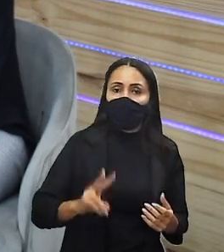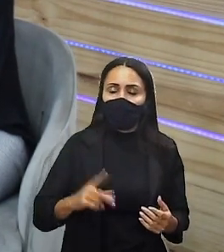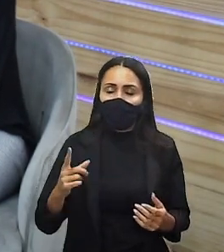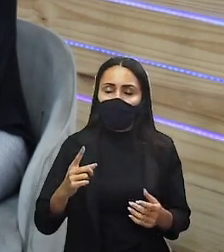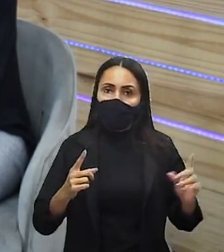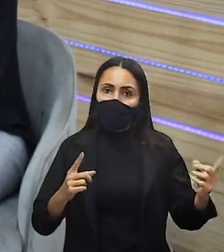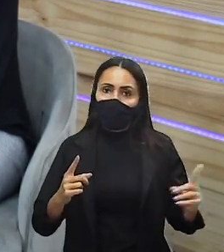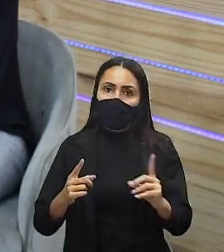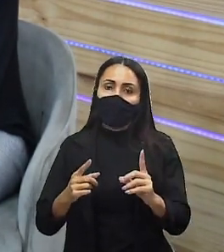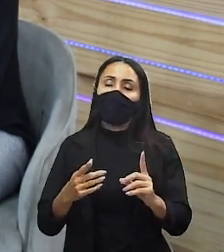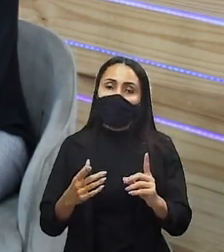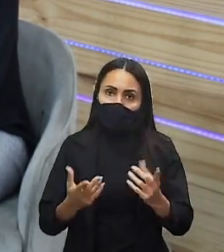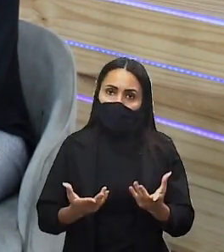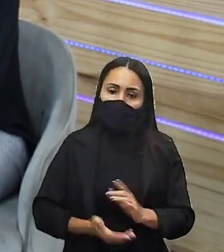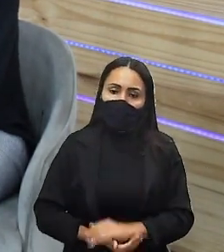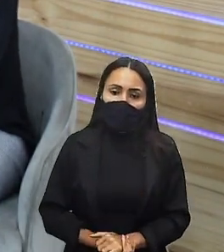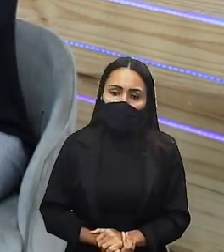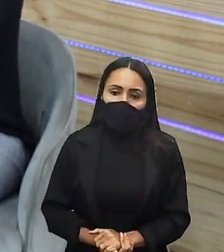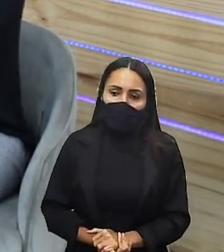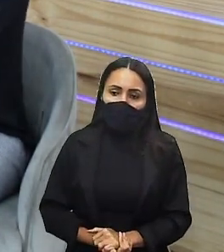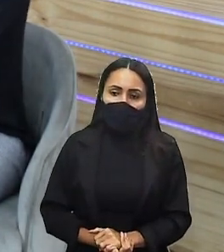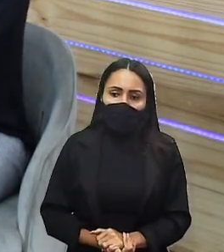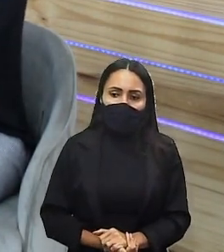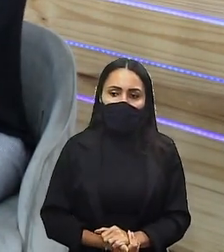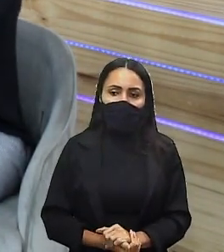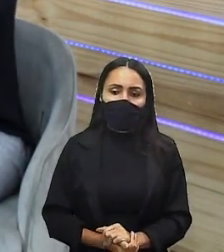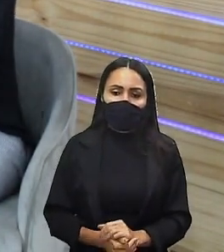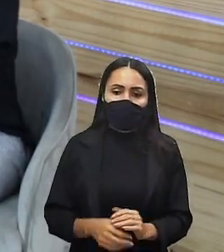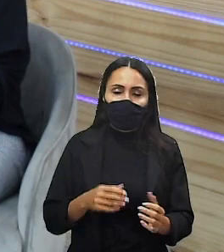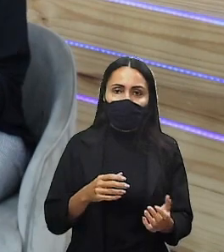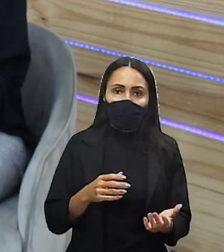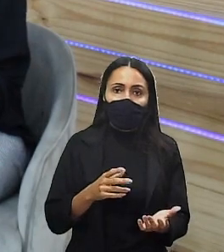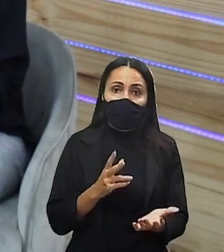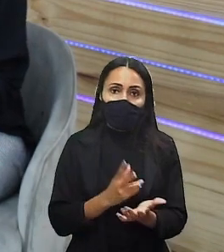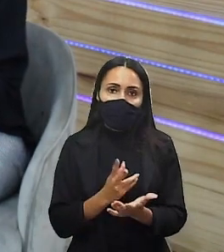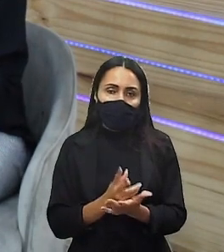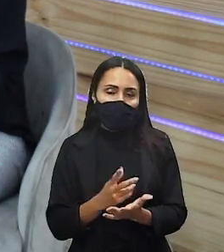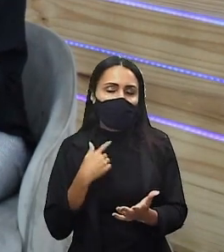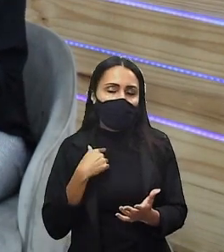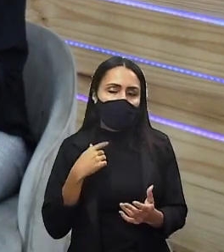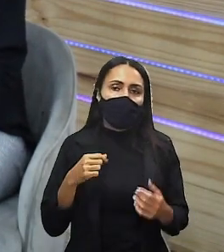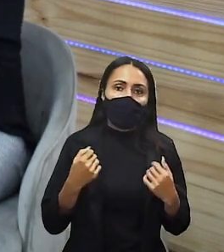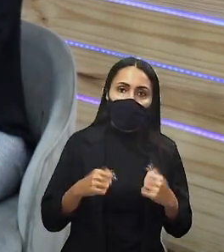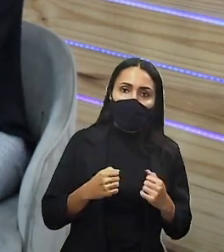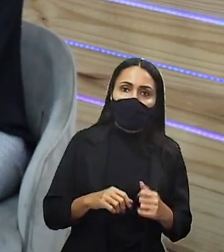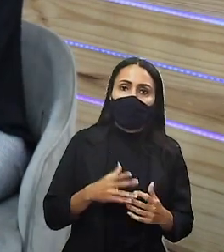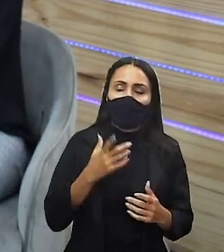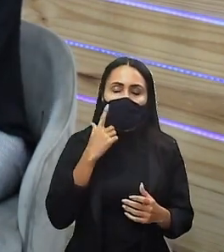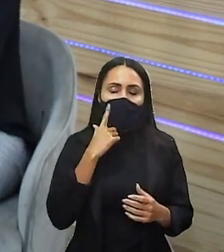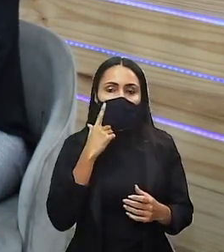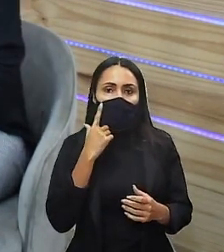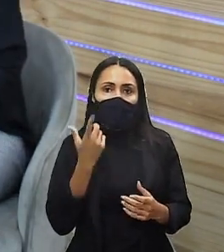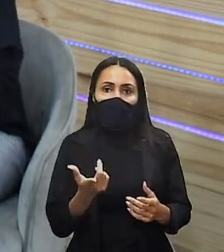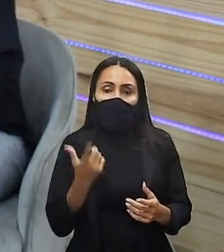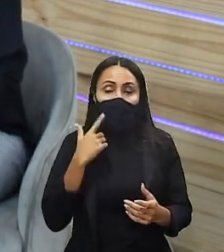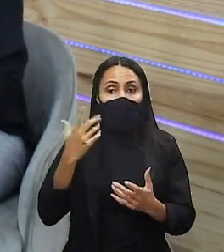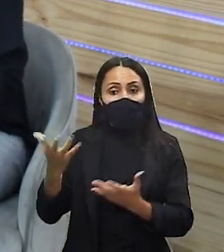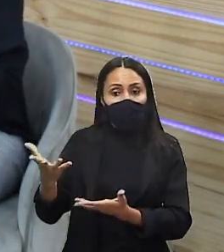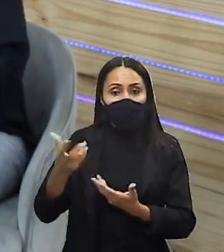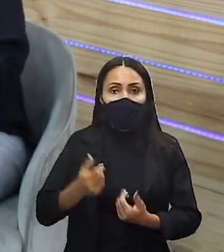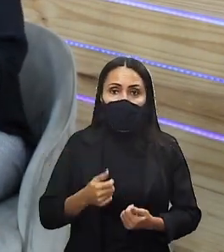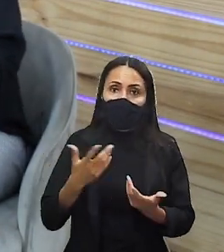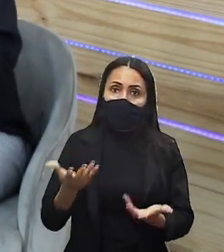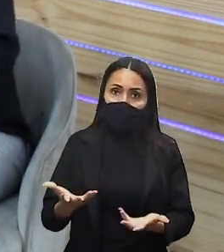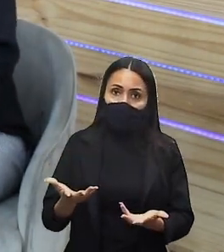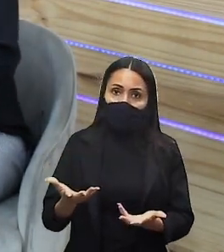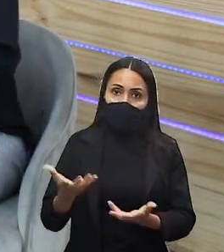chegando. Aquele usuário está chegando. Então, a primeira impressão, eu sempre diz, a primeira impressão é a que fica. Então, se você, né, não recebe bem, não tem